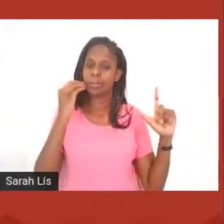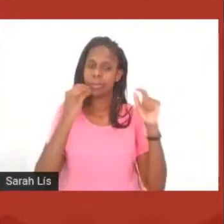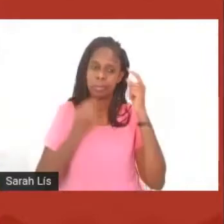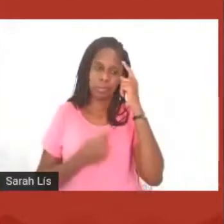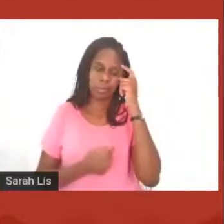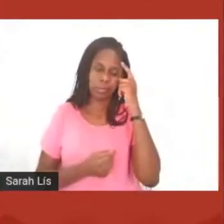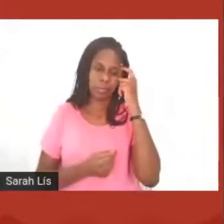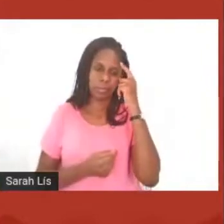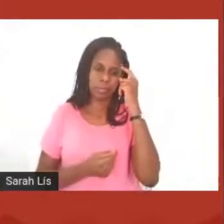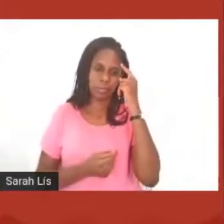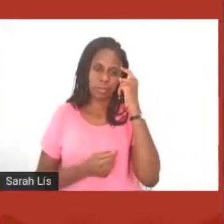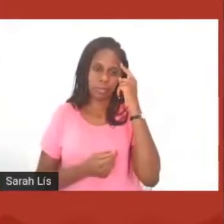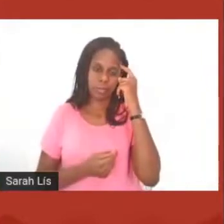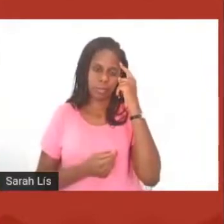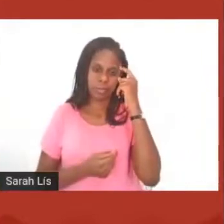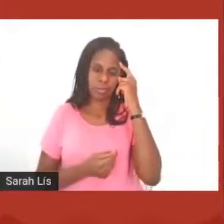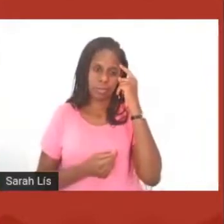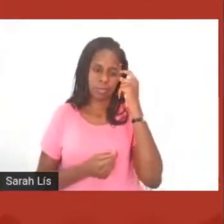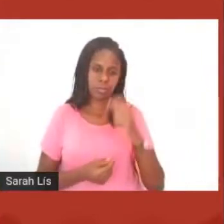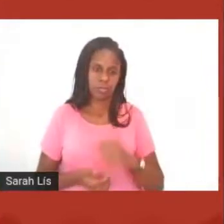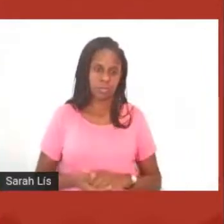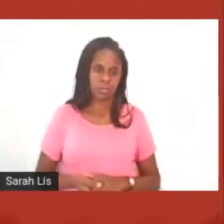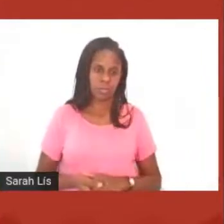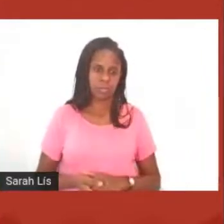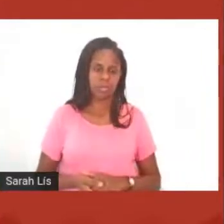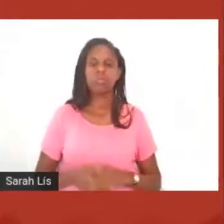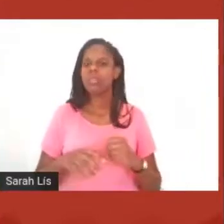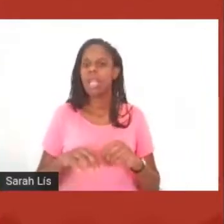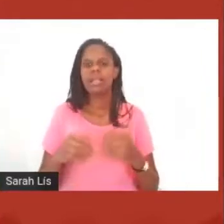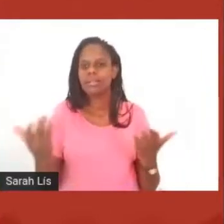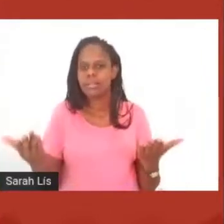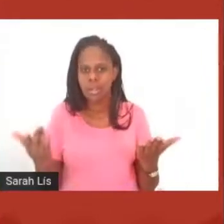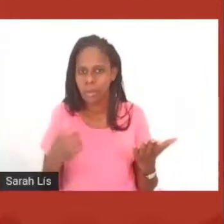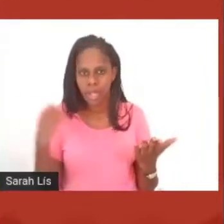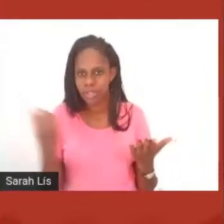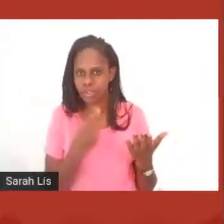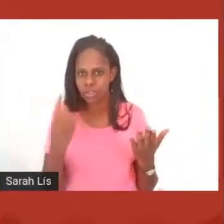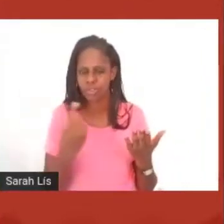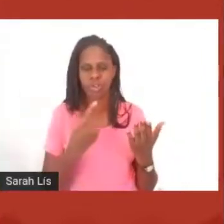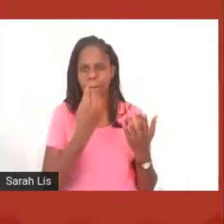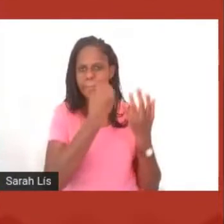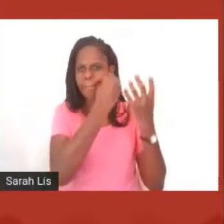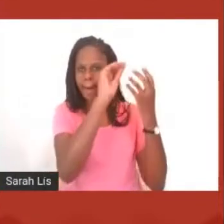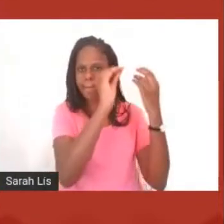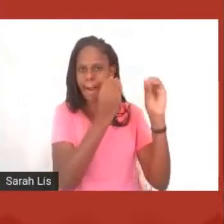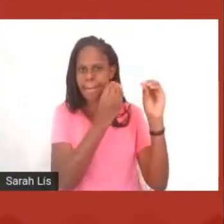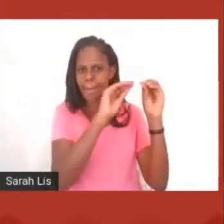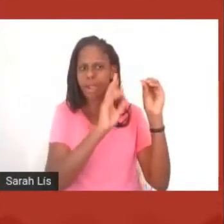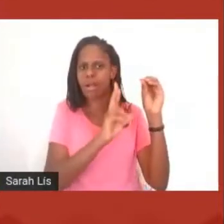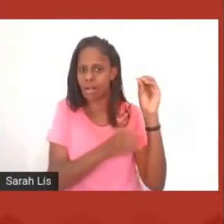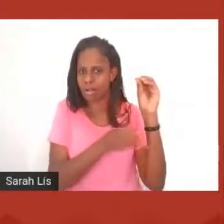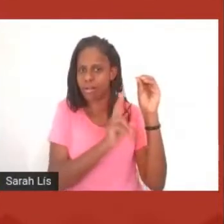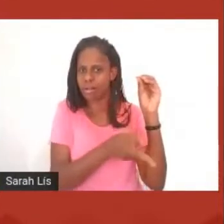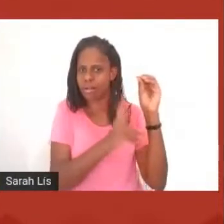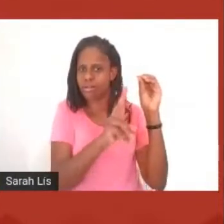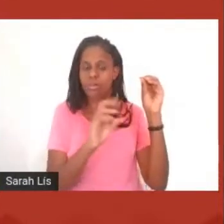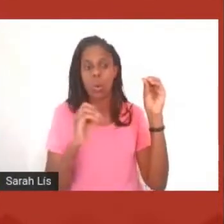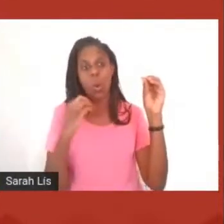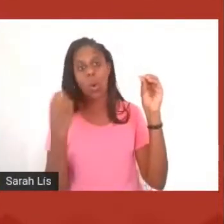Tem um tempo para a gente ficar colocando coisas ou a gente pode continuar colocando